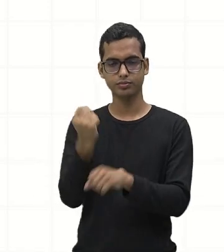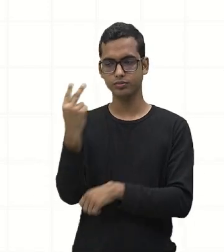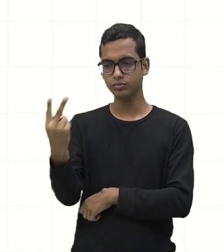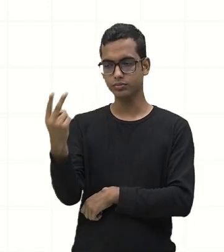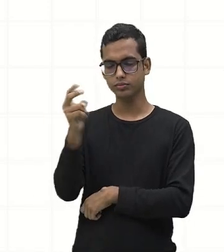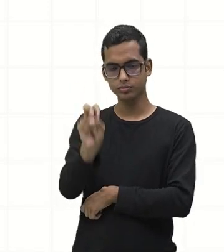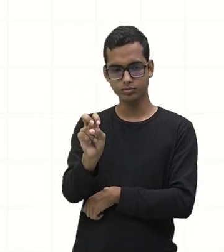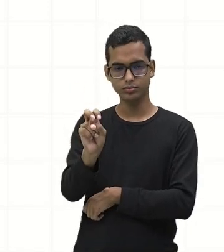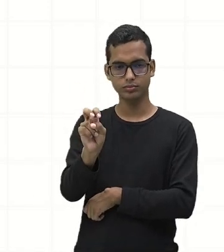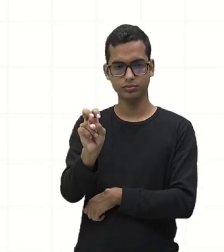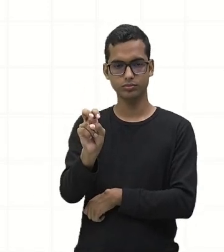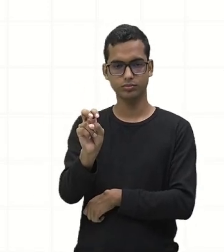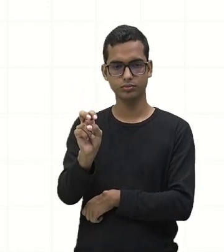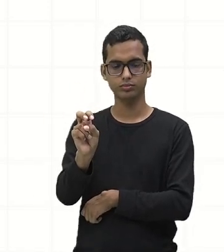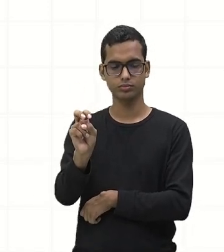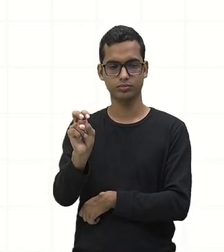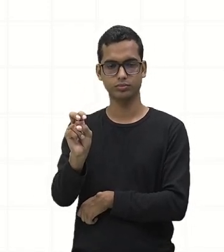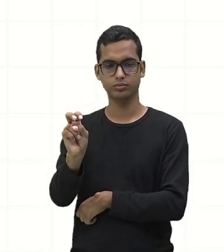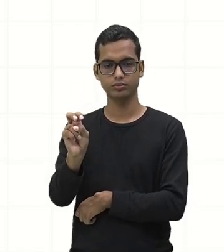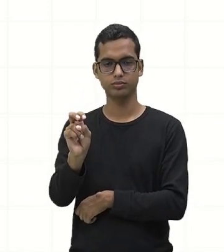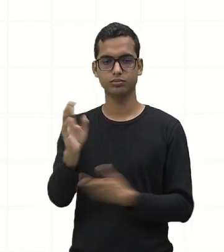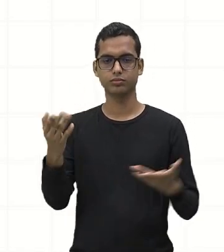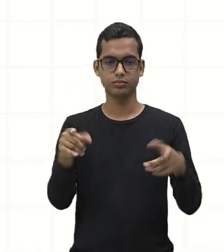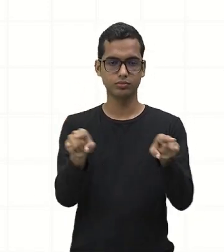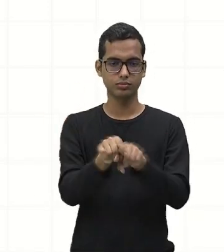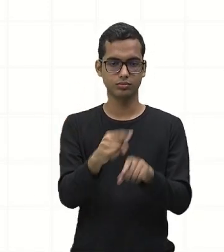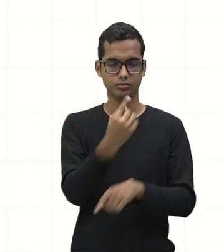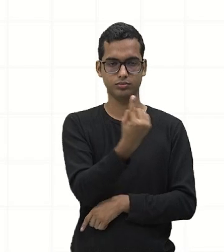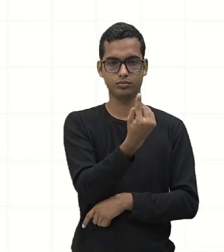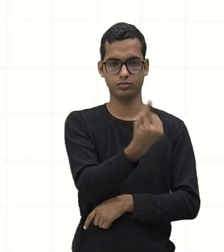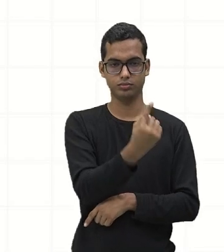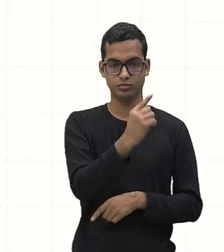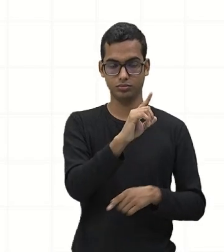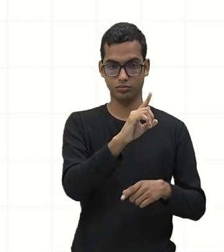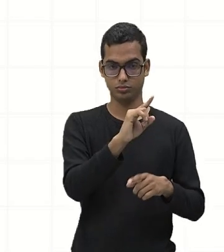5, 625. Muito bem.